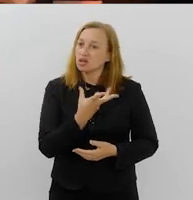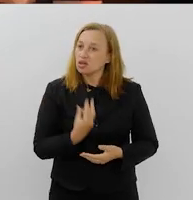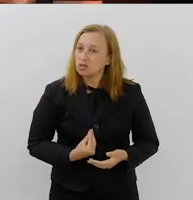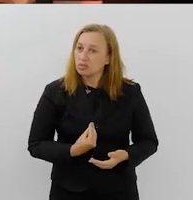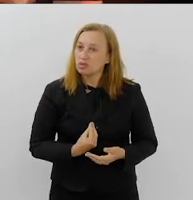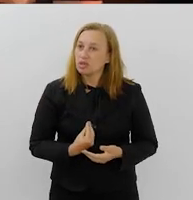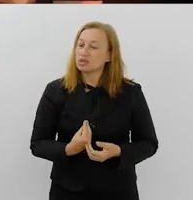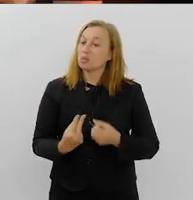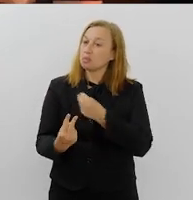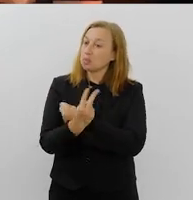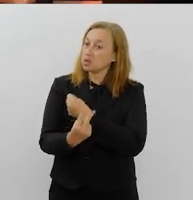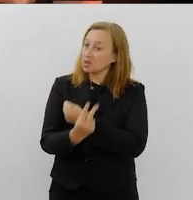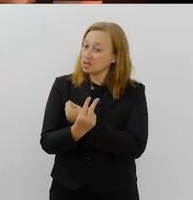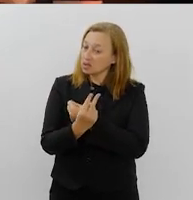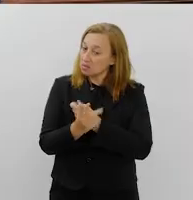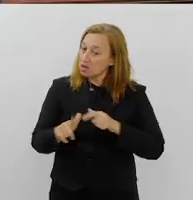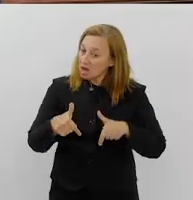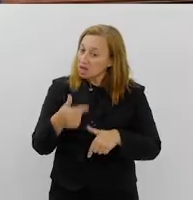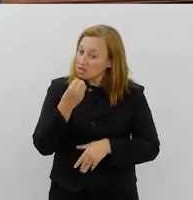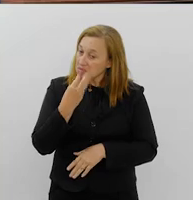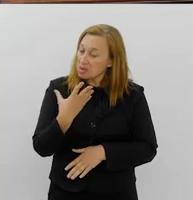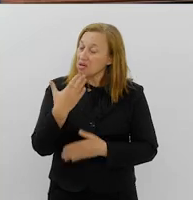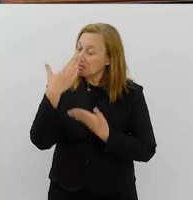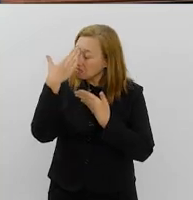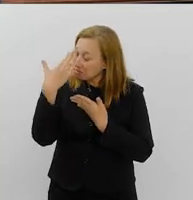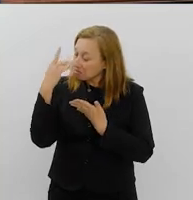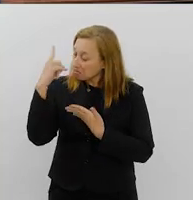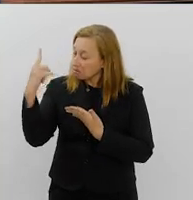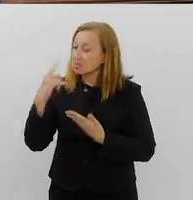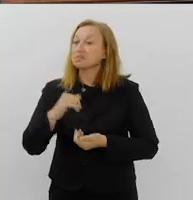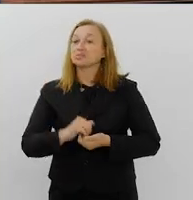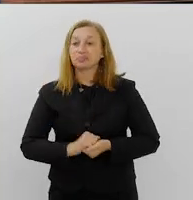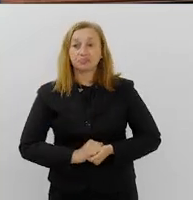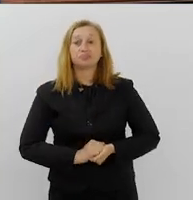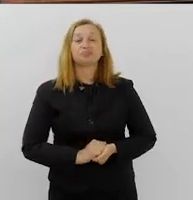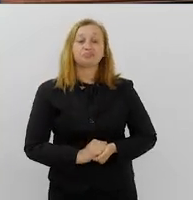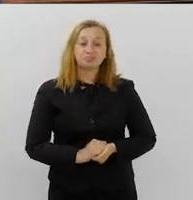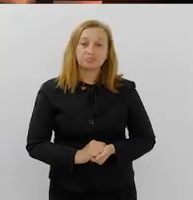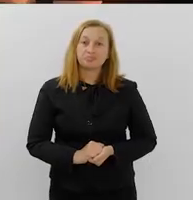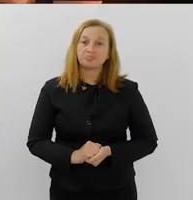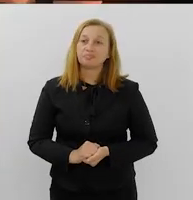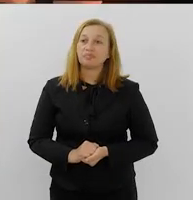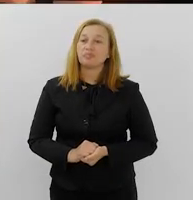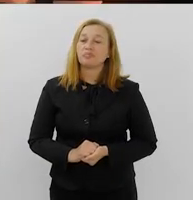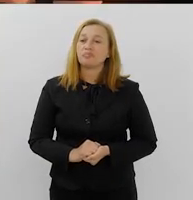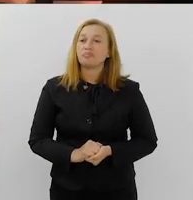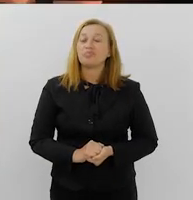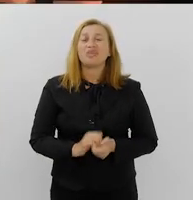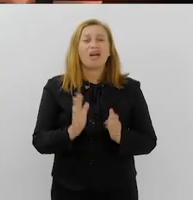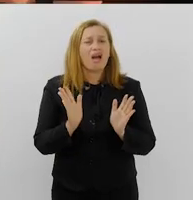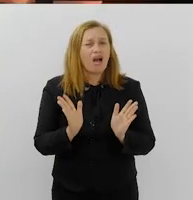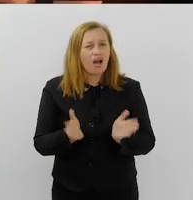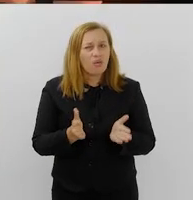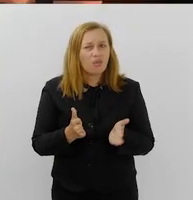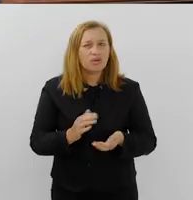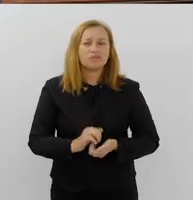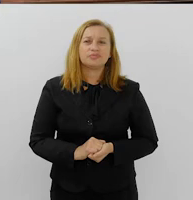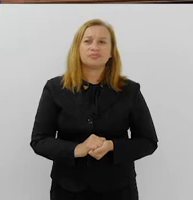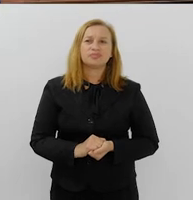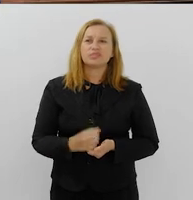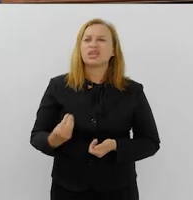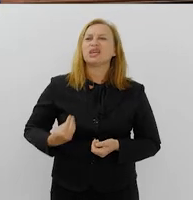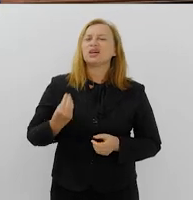proteção e funciona bastante. Se você quer saber, imagino graças que sim. A Deus, funciona imagino. Muito bem.